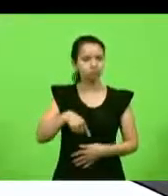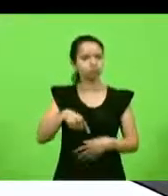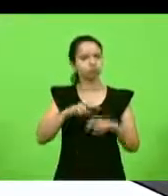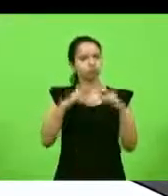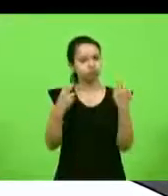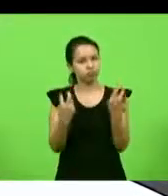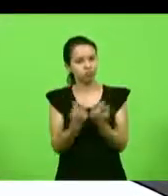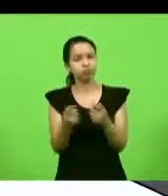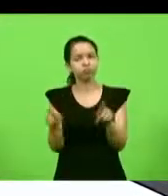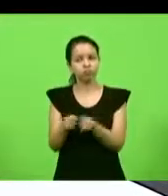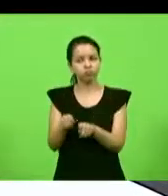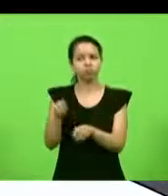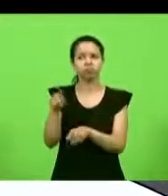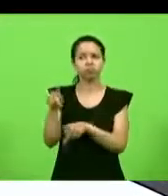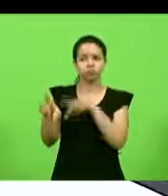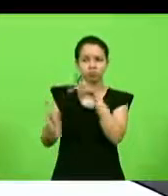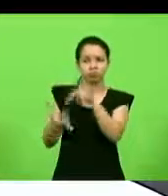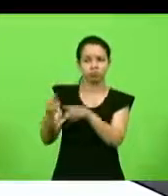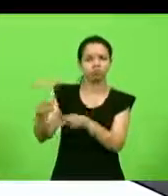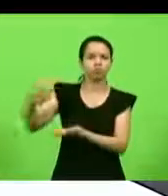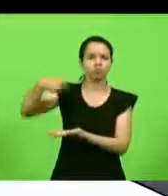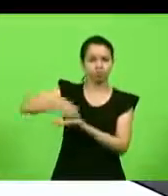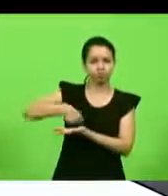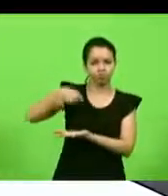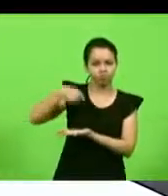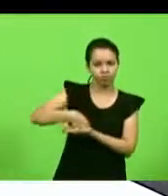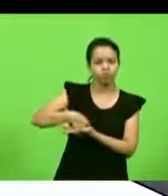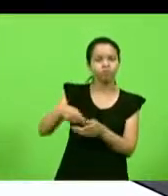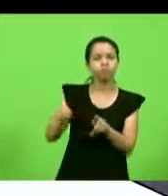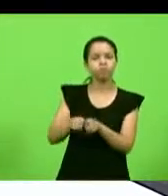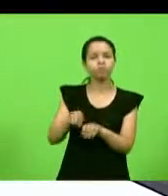cobra e nos culpa